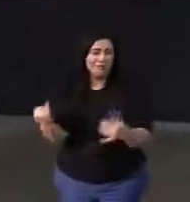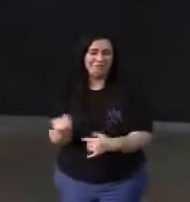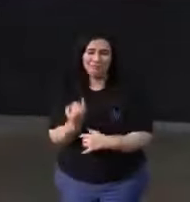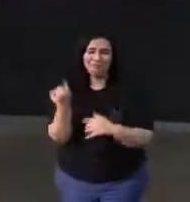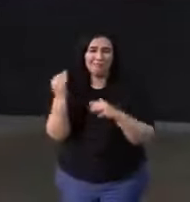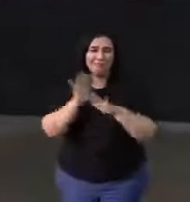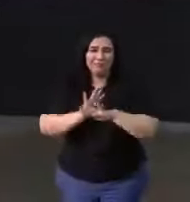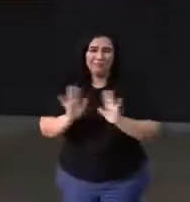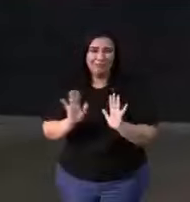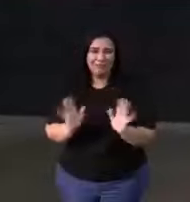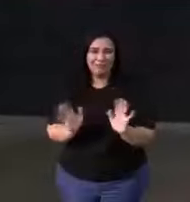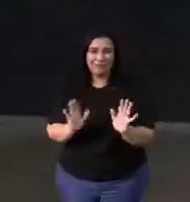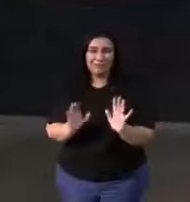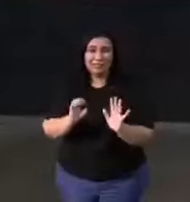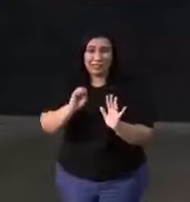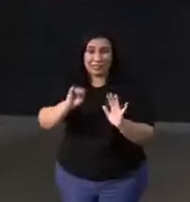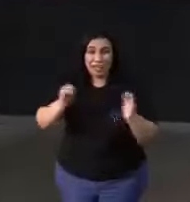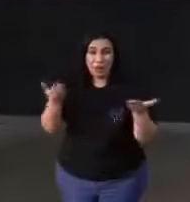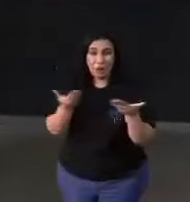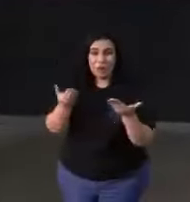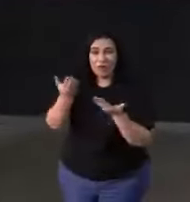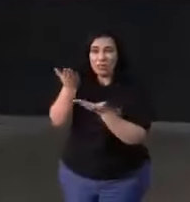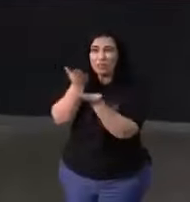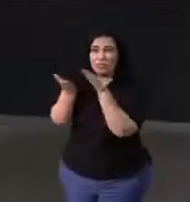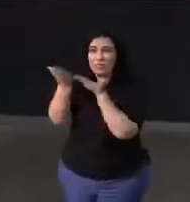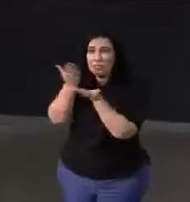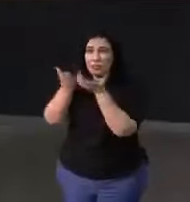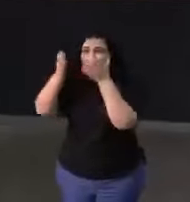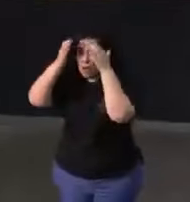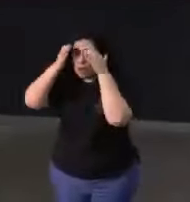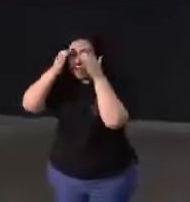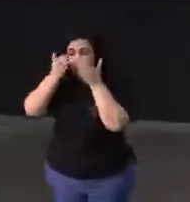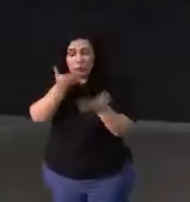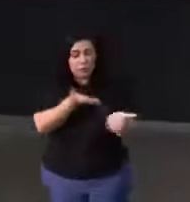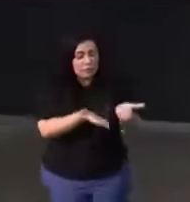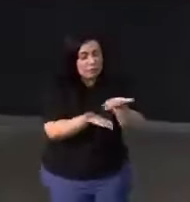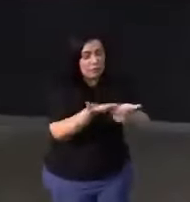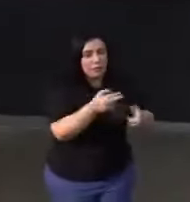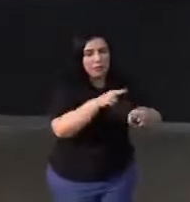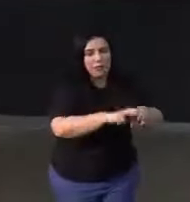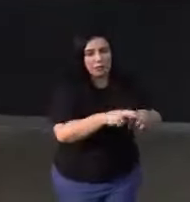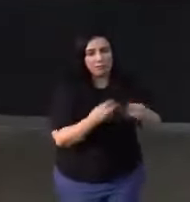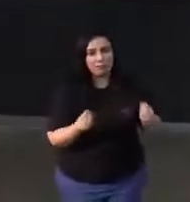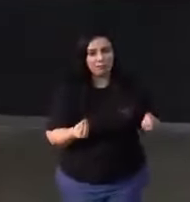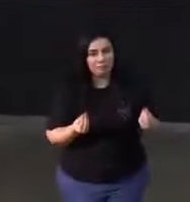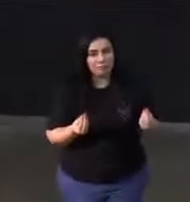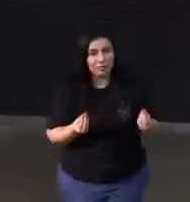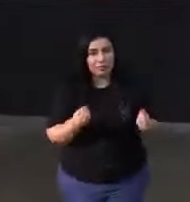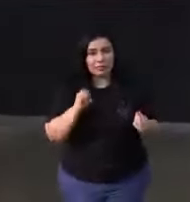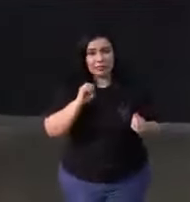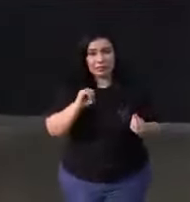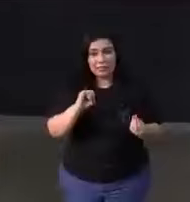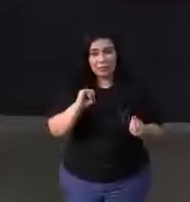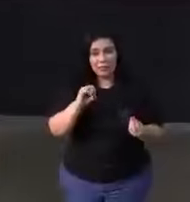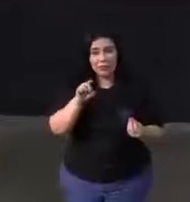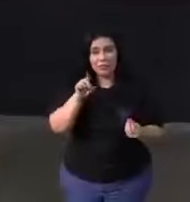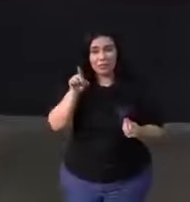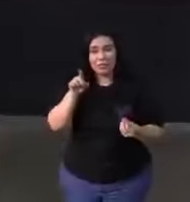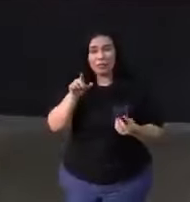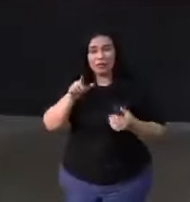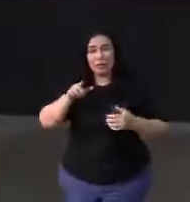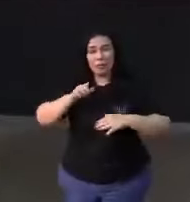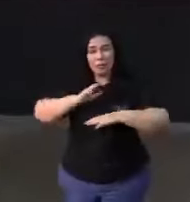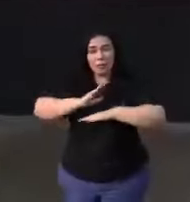se você agora está lá servindo ao rei, ou se você está servindo ao carcereiro, não importa se você passou